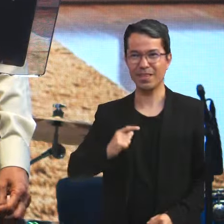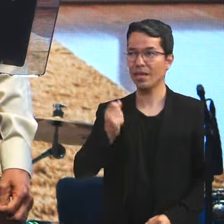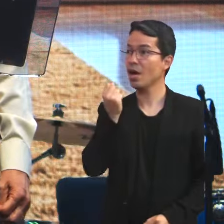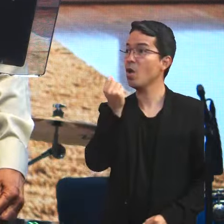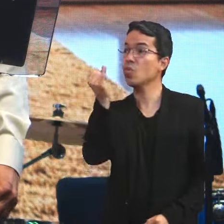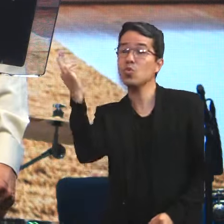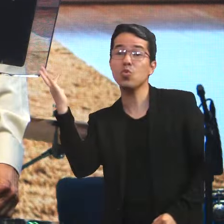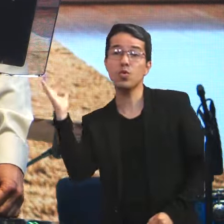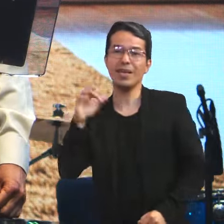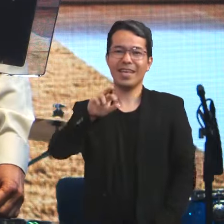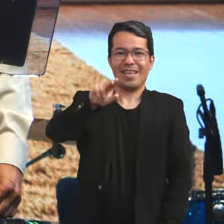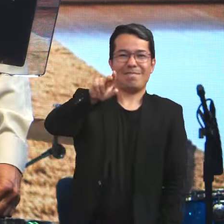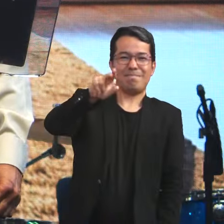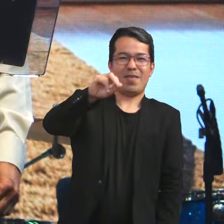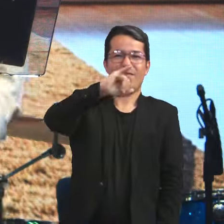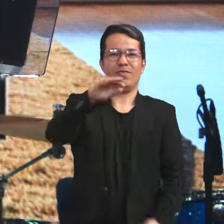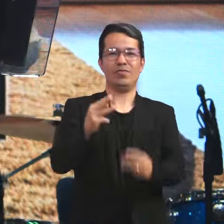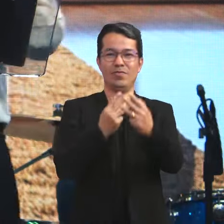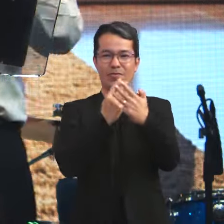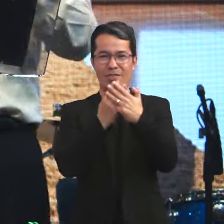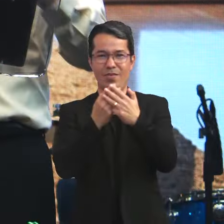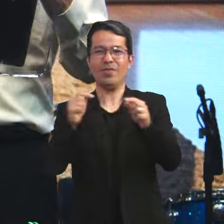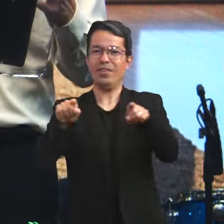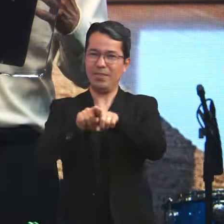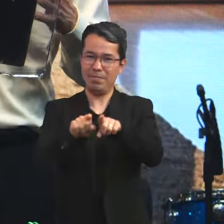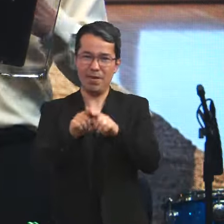para que seus irmãos Jude como el